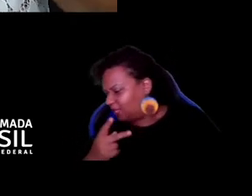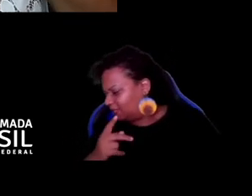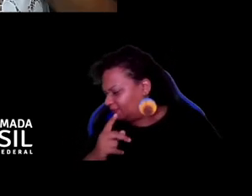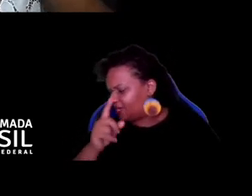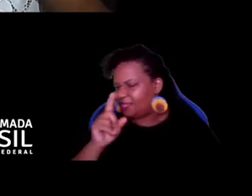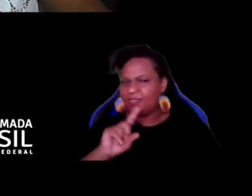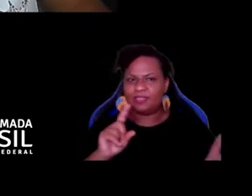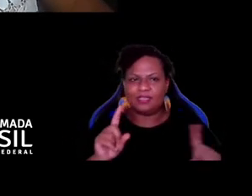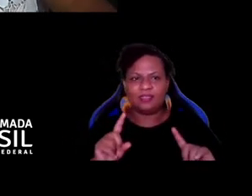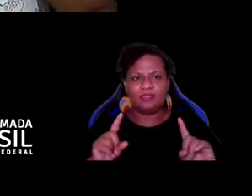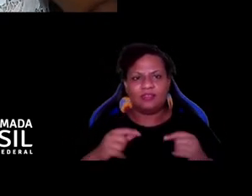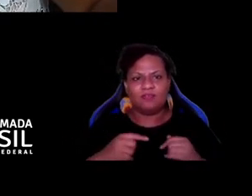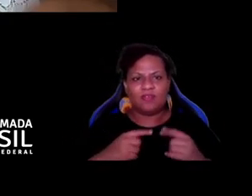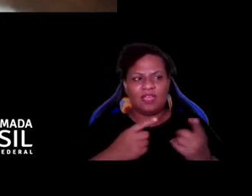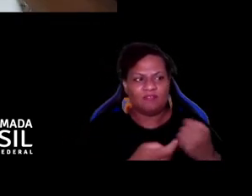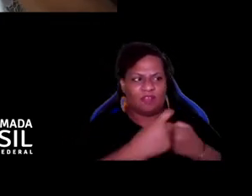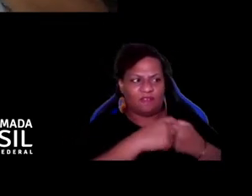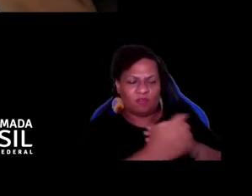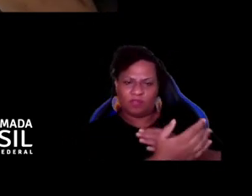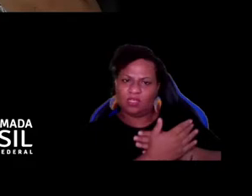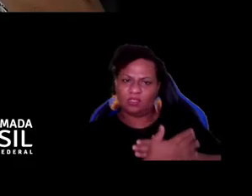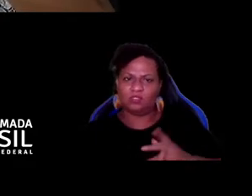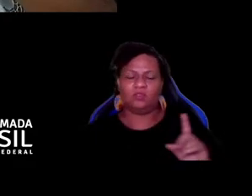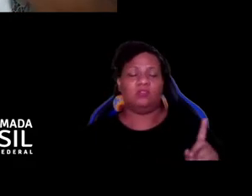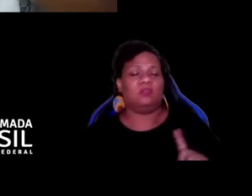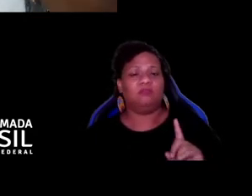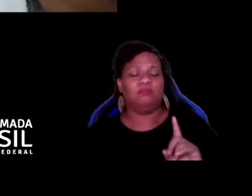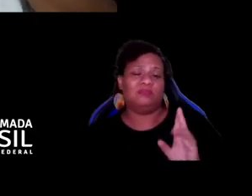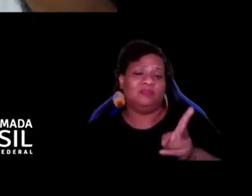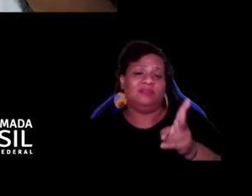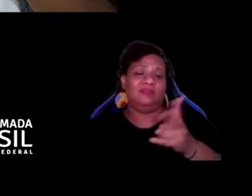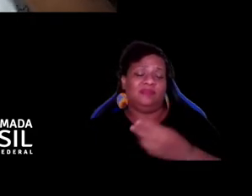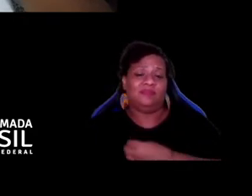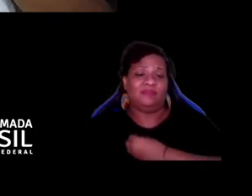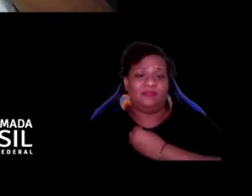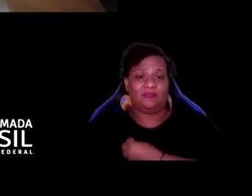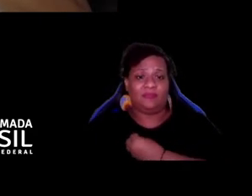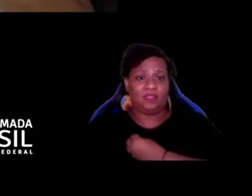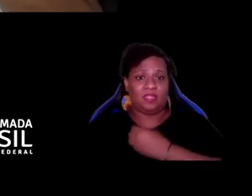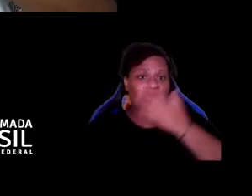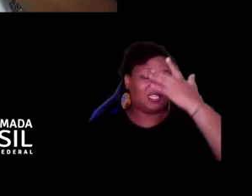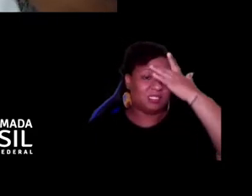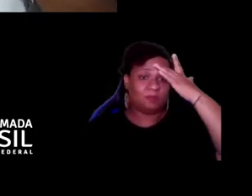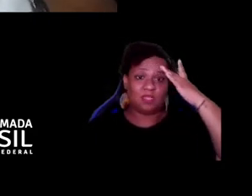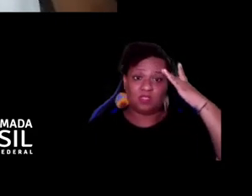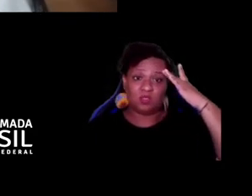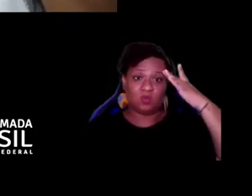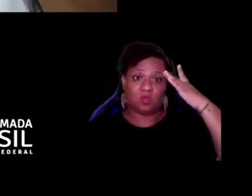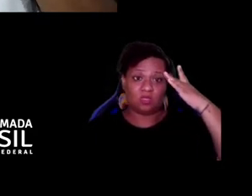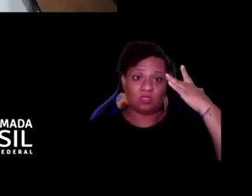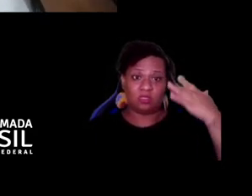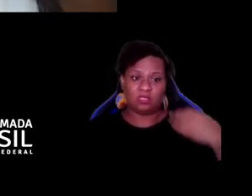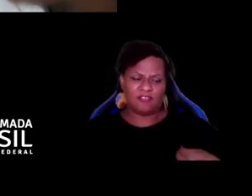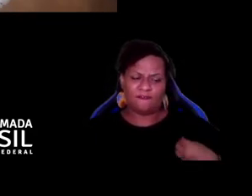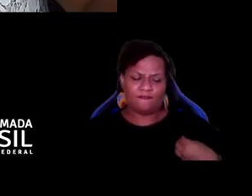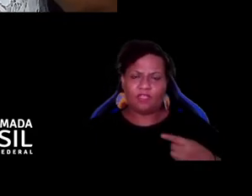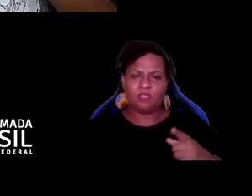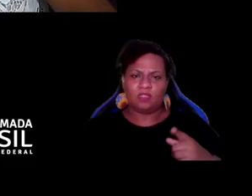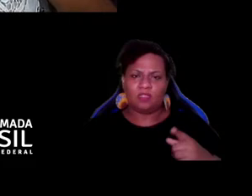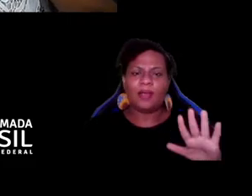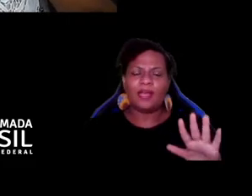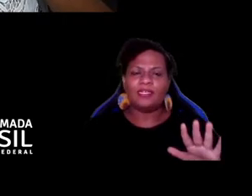vai ser retribuída por isso. Muitas vezes a vida, né, um pouco, as pessoas, na vida não, mas às vezes tem pessoas que